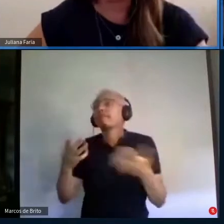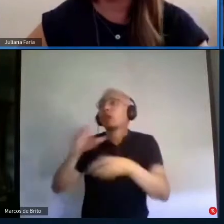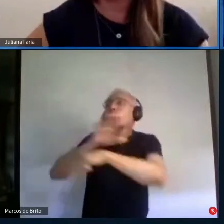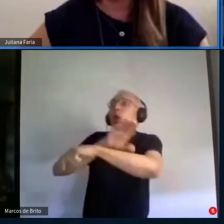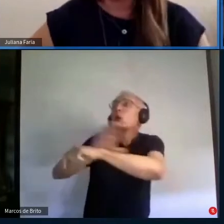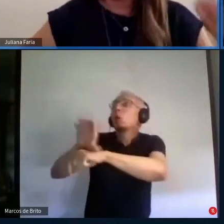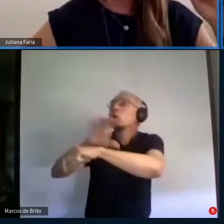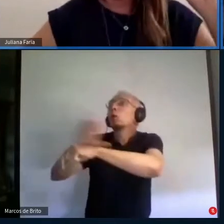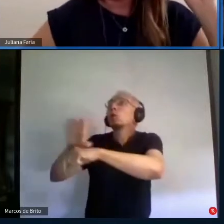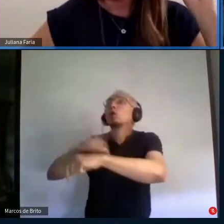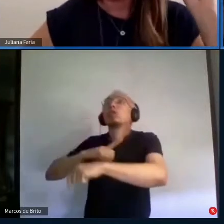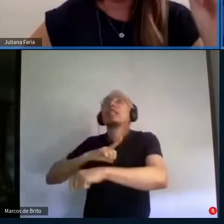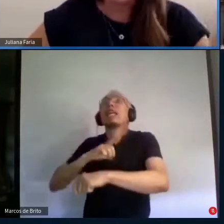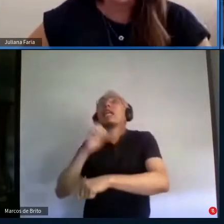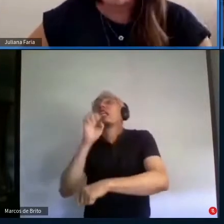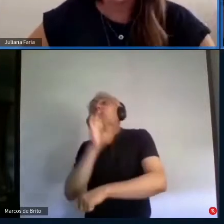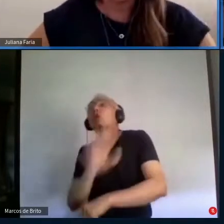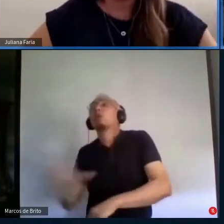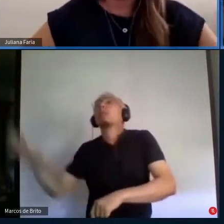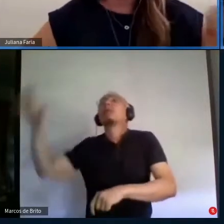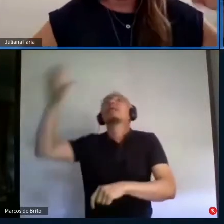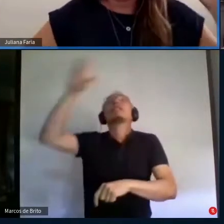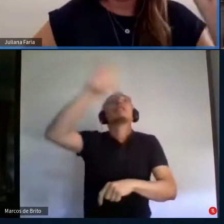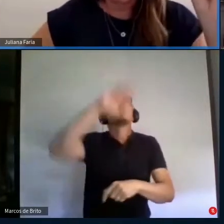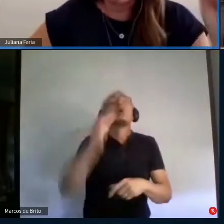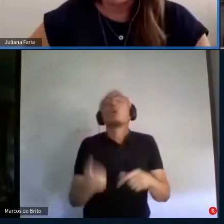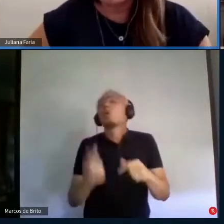os cursos que tem no Brasil, quantas vagas